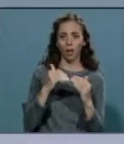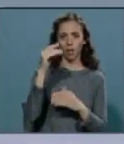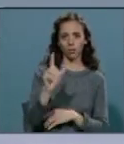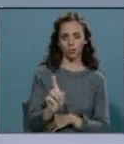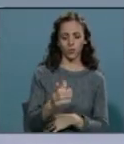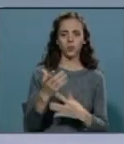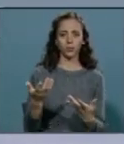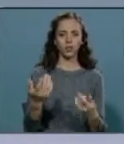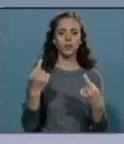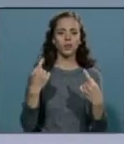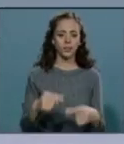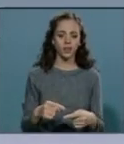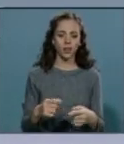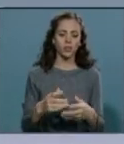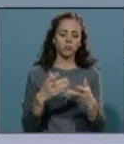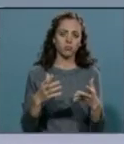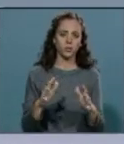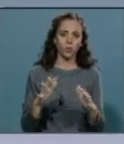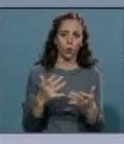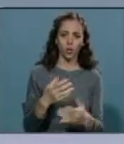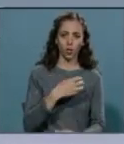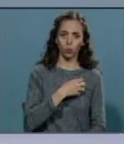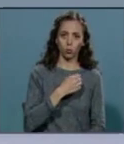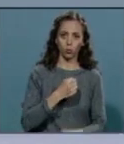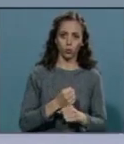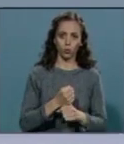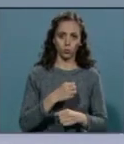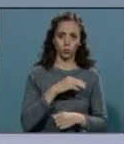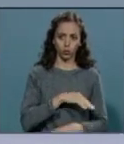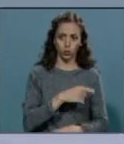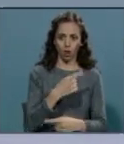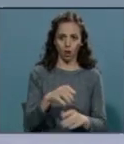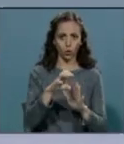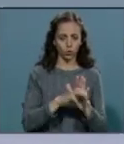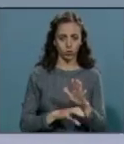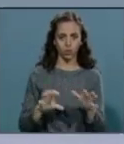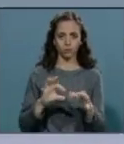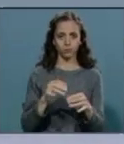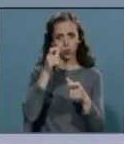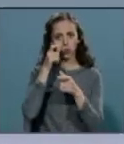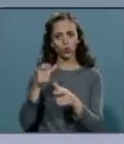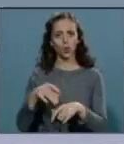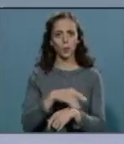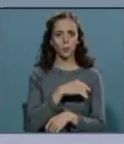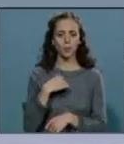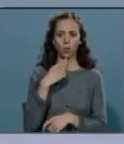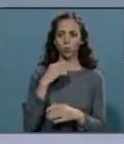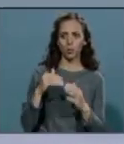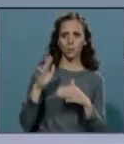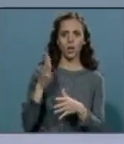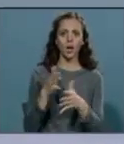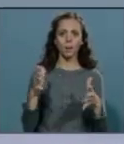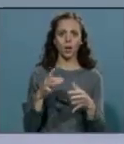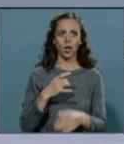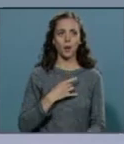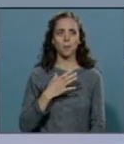não é que tem digamos o qualquer profissional tem o seu serviço de condições do ponto de vista de controle médico muito superior a